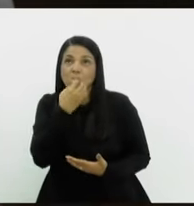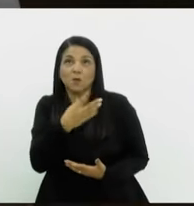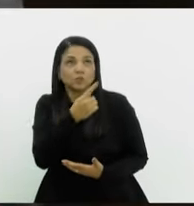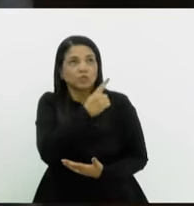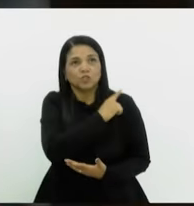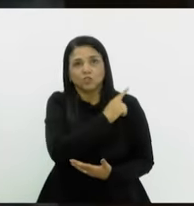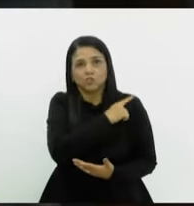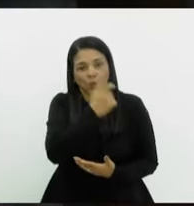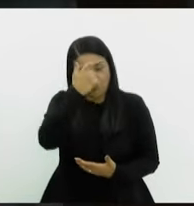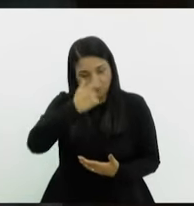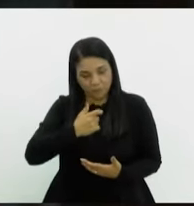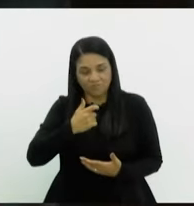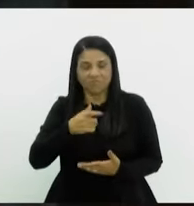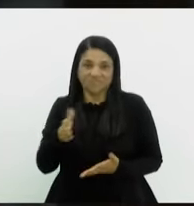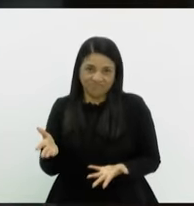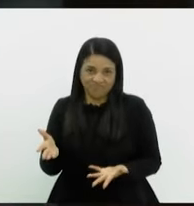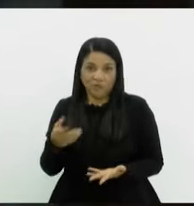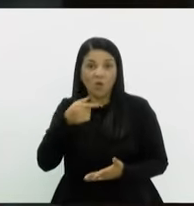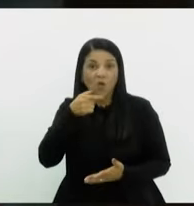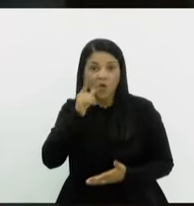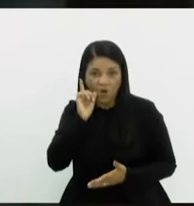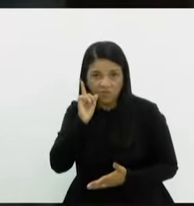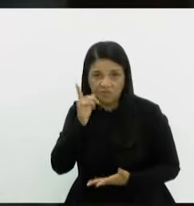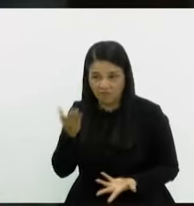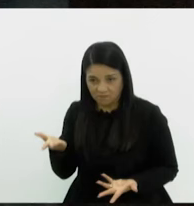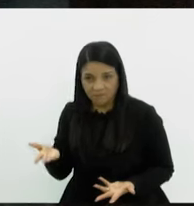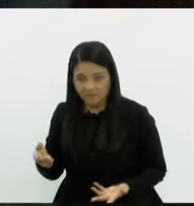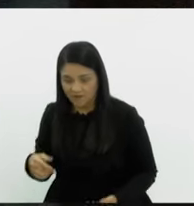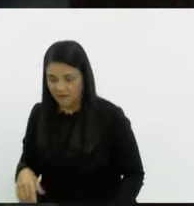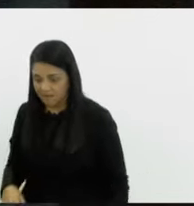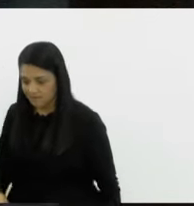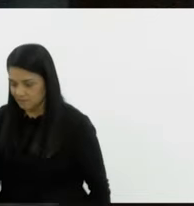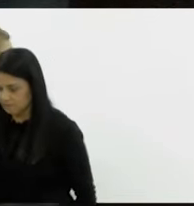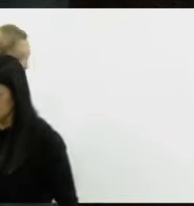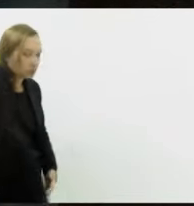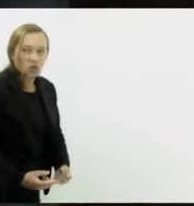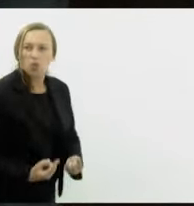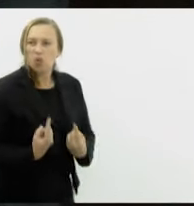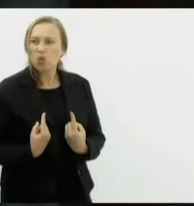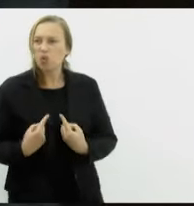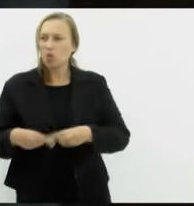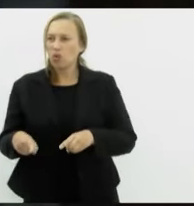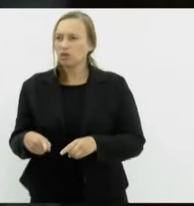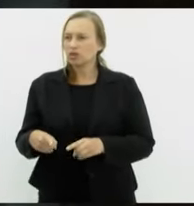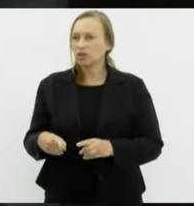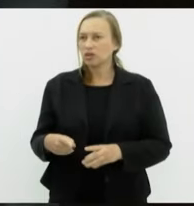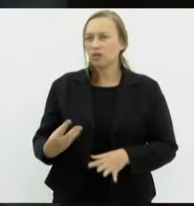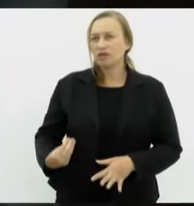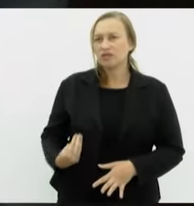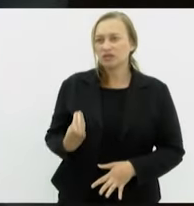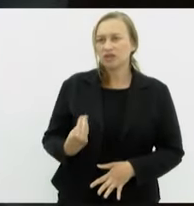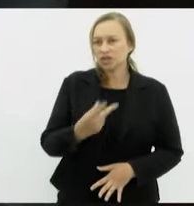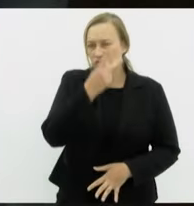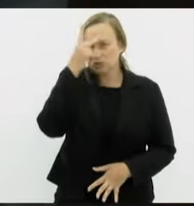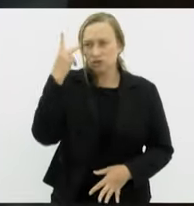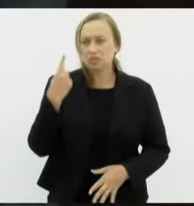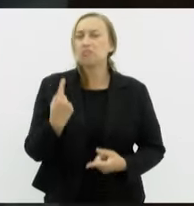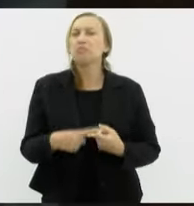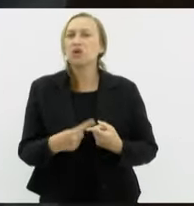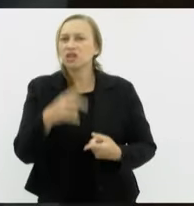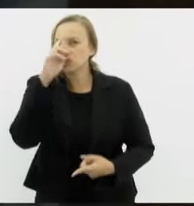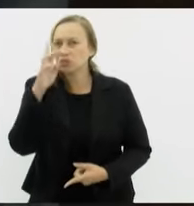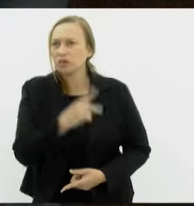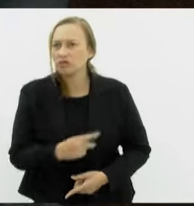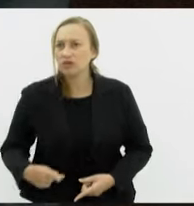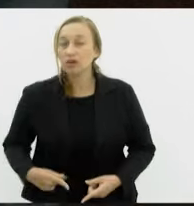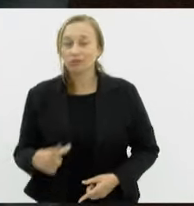fez, simplesmente ontem, uma afronta à vida das pessoas, cidadãos normais, comuns. Por que, senhor prefeito?